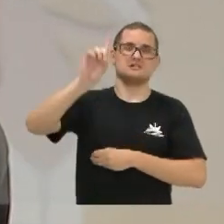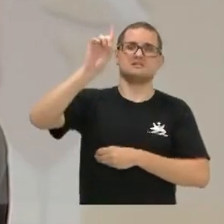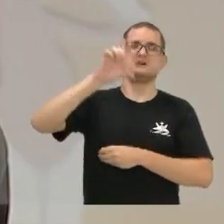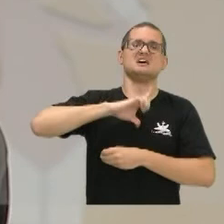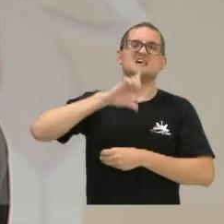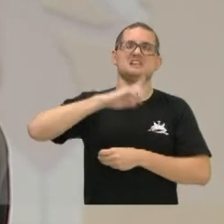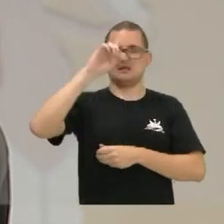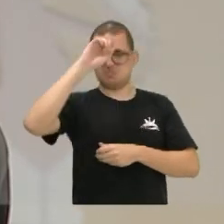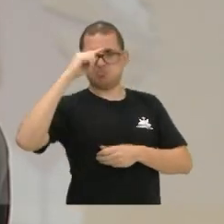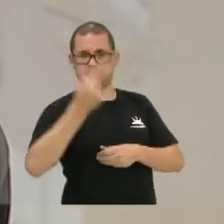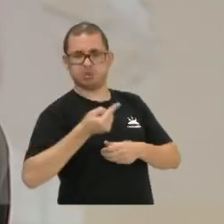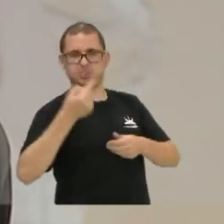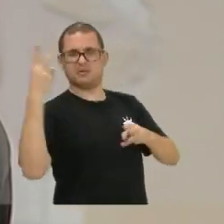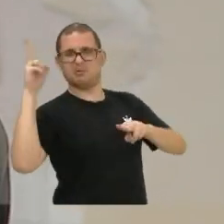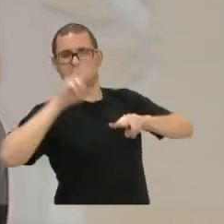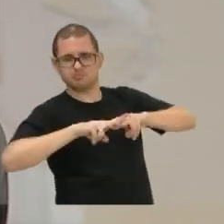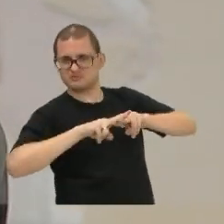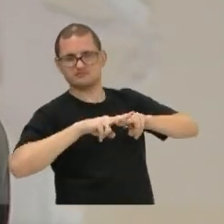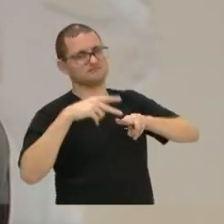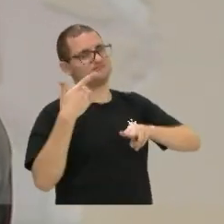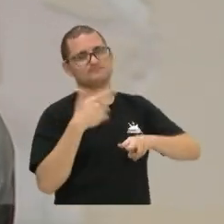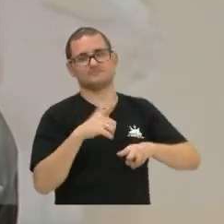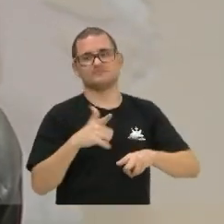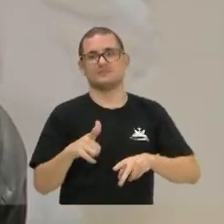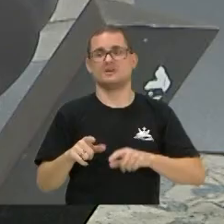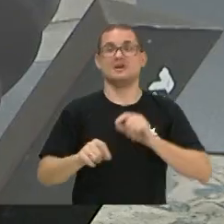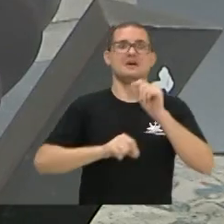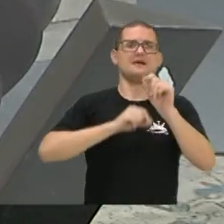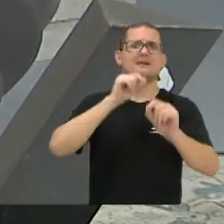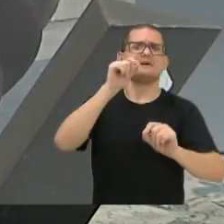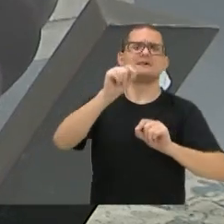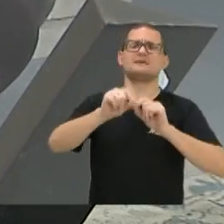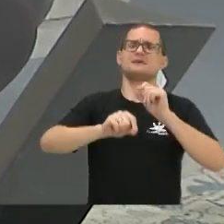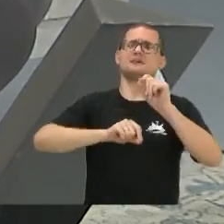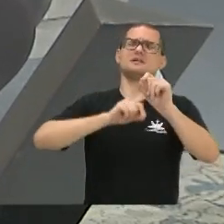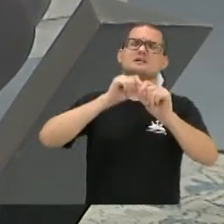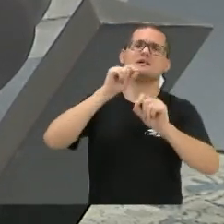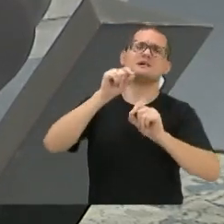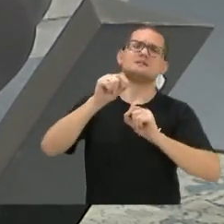condenação que nos